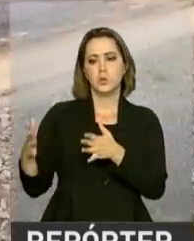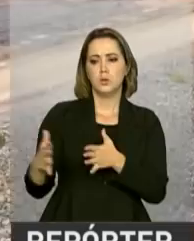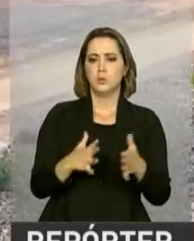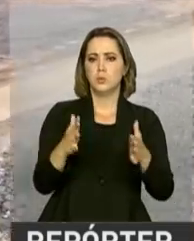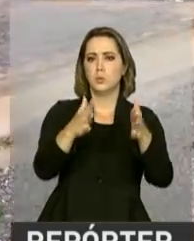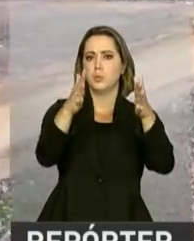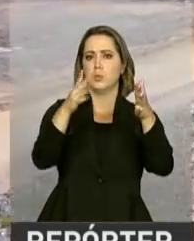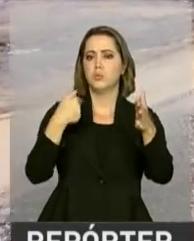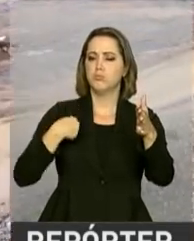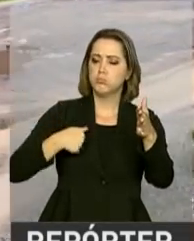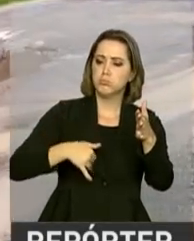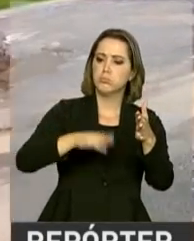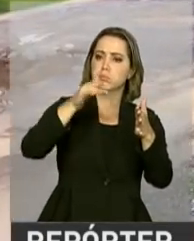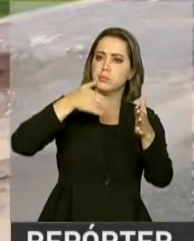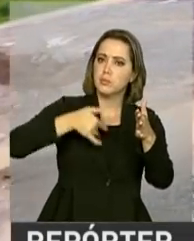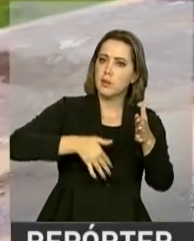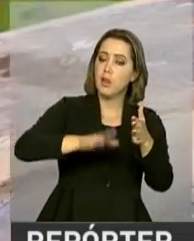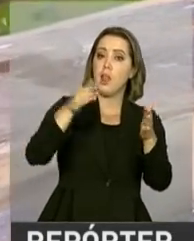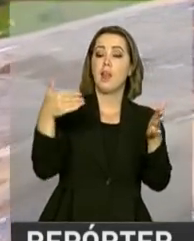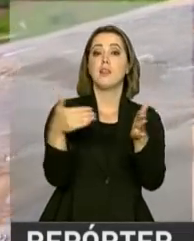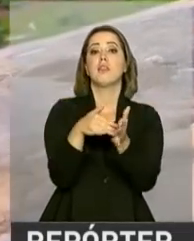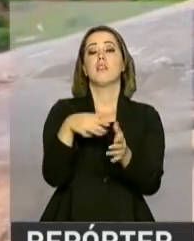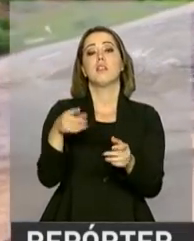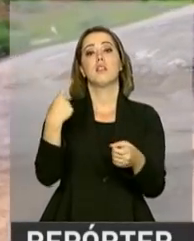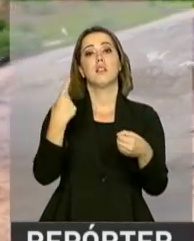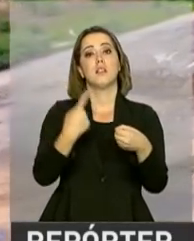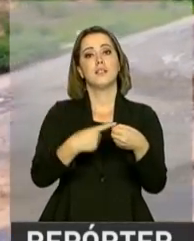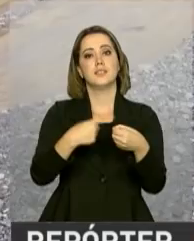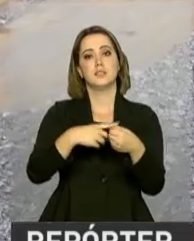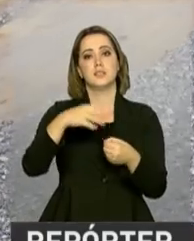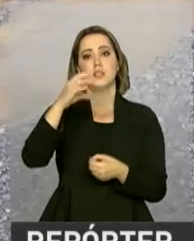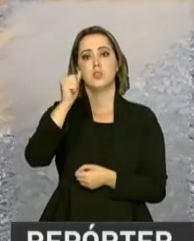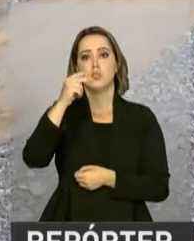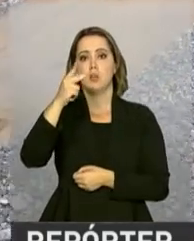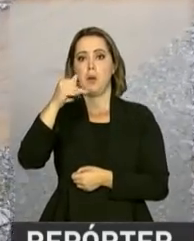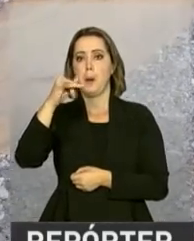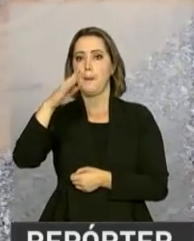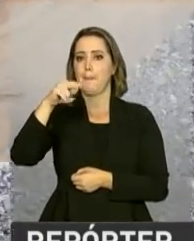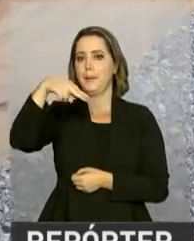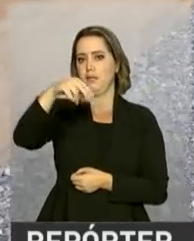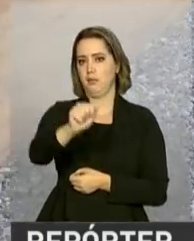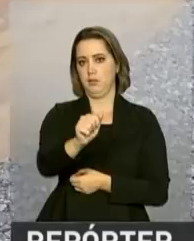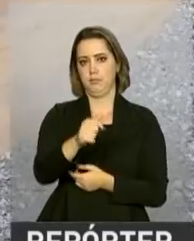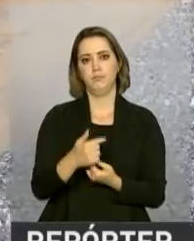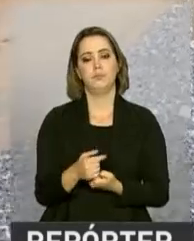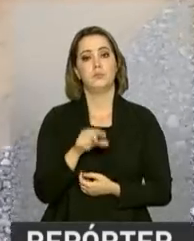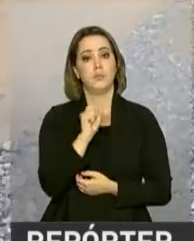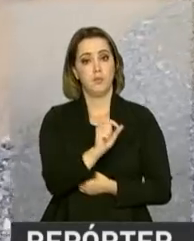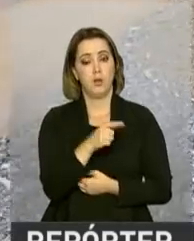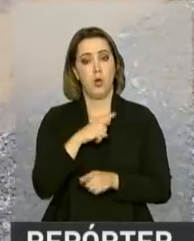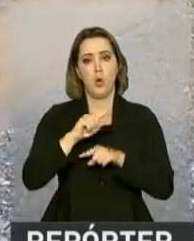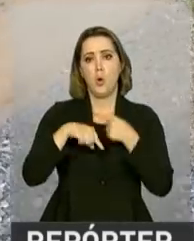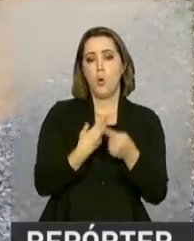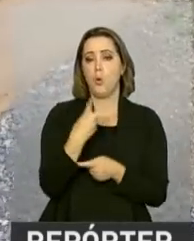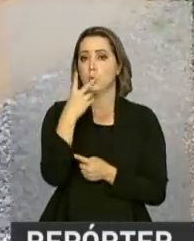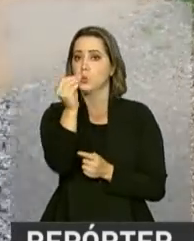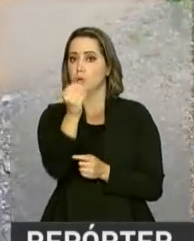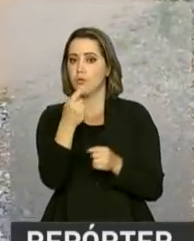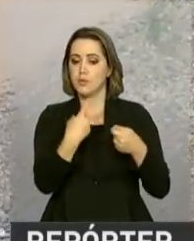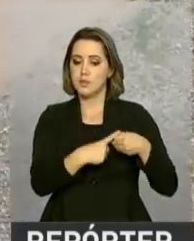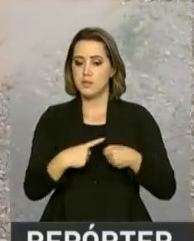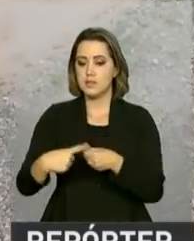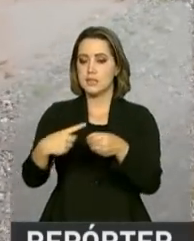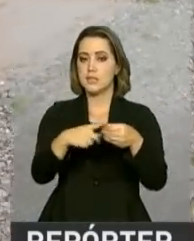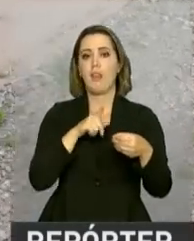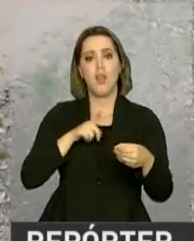curso natural do Rio Paraíba até chegar a Campina Grande. Pelo Rio Paraíba, outros cerca de 20 municípios serão